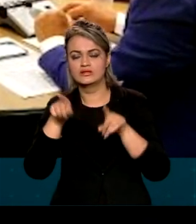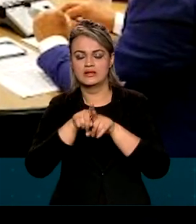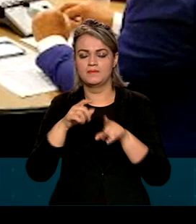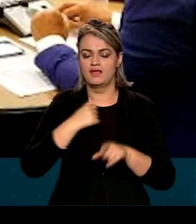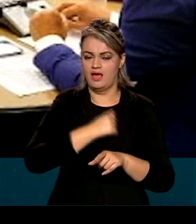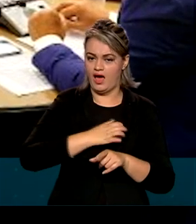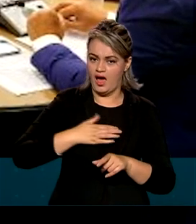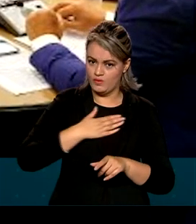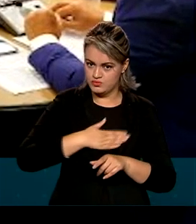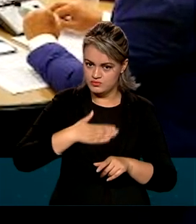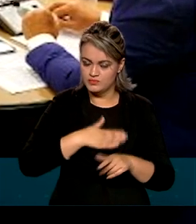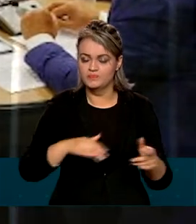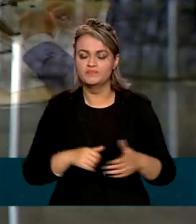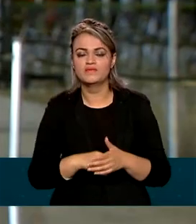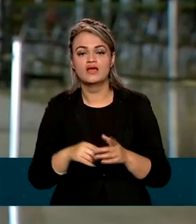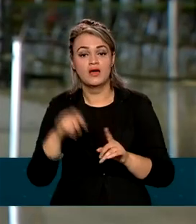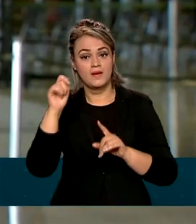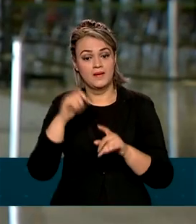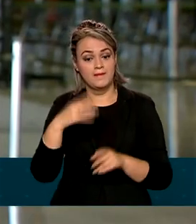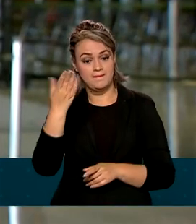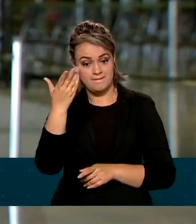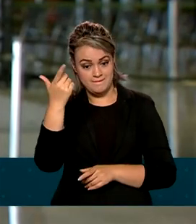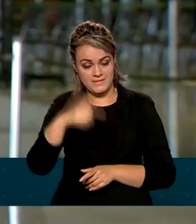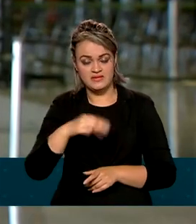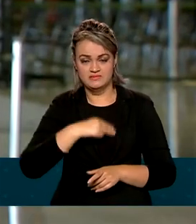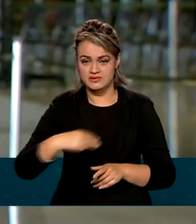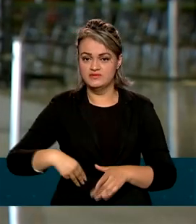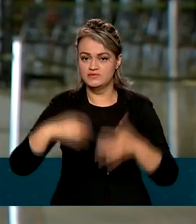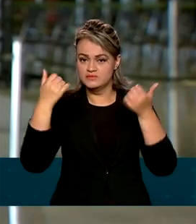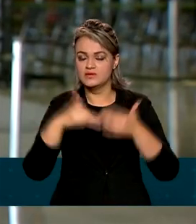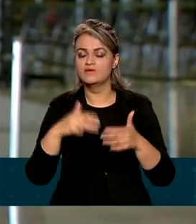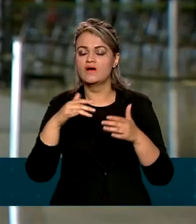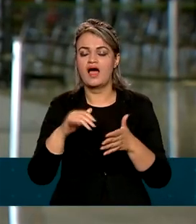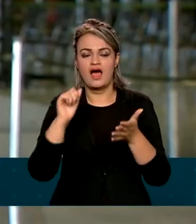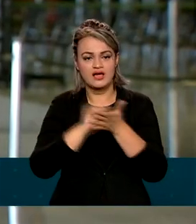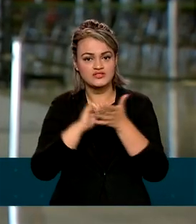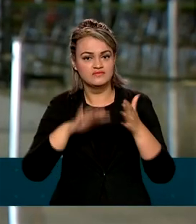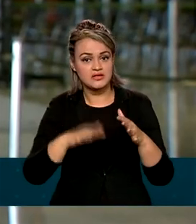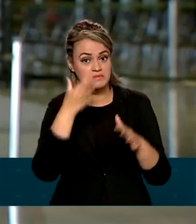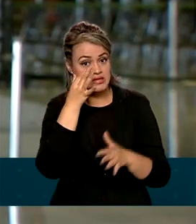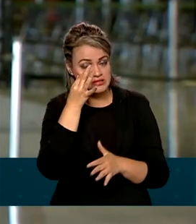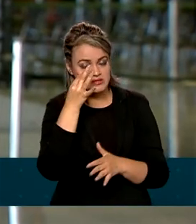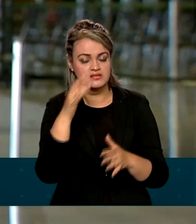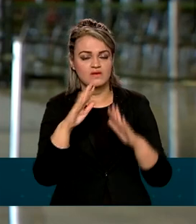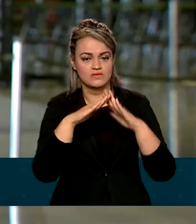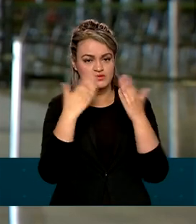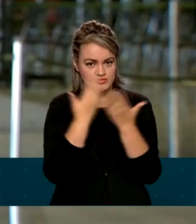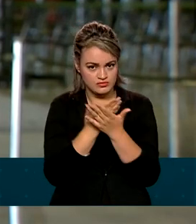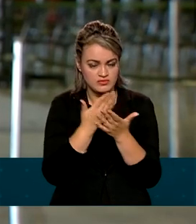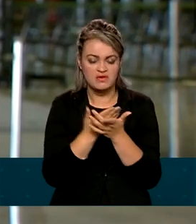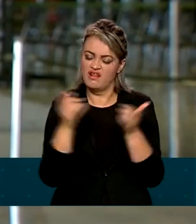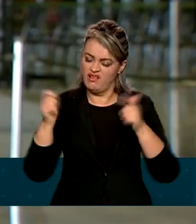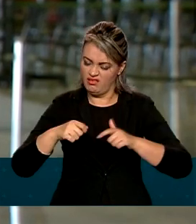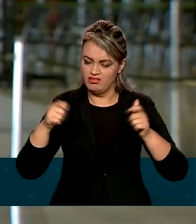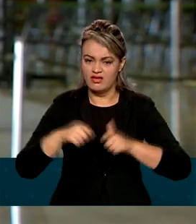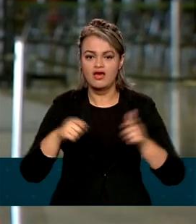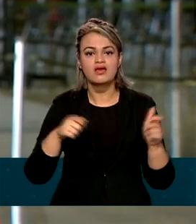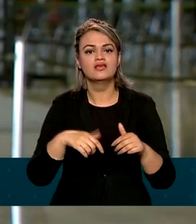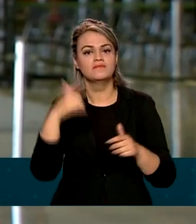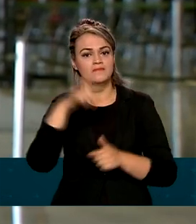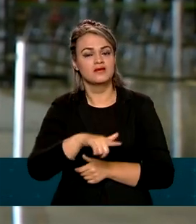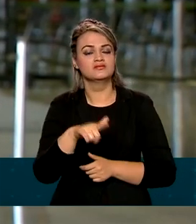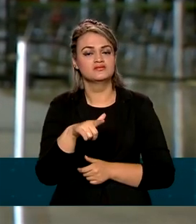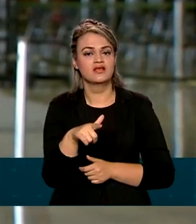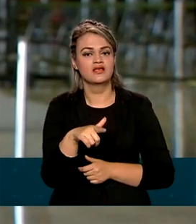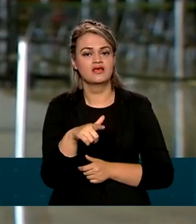agosto. E o ministro Marcelo Queiroga, ele defendeu o retorno das atividades presenciais nas escolas à volta às aulas e também